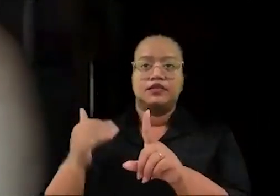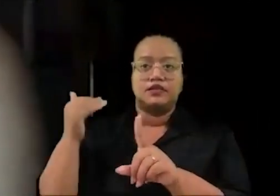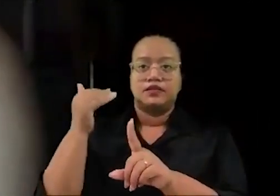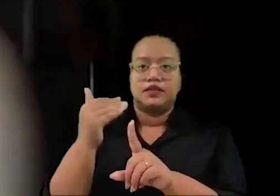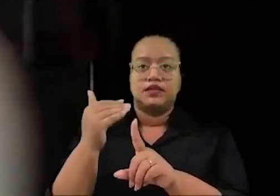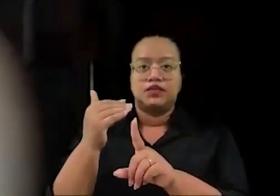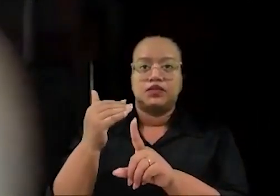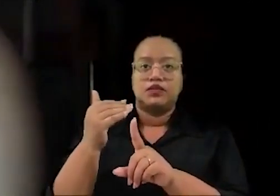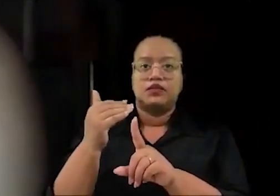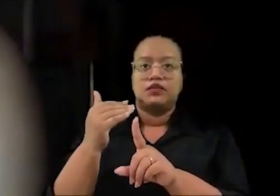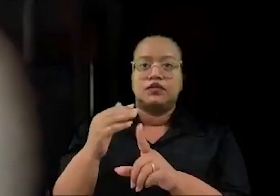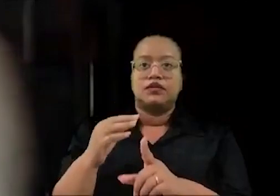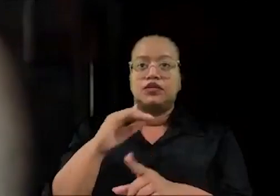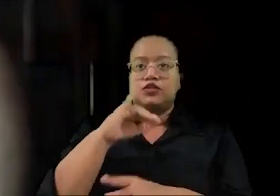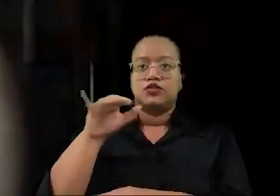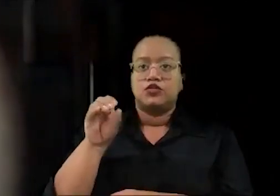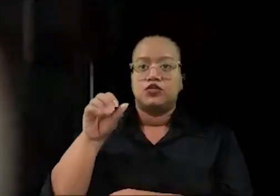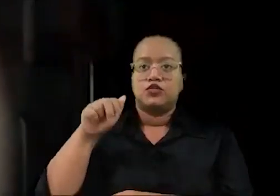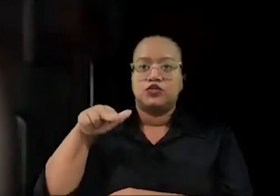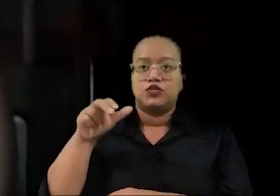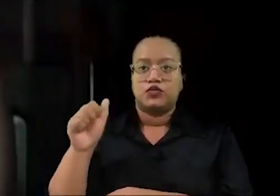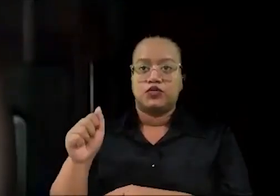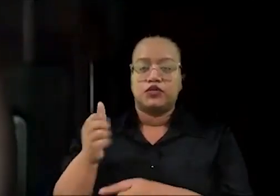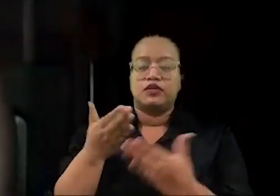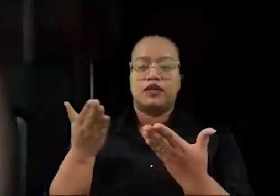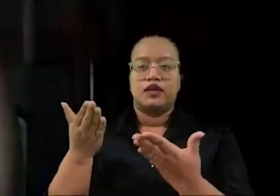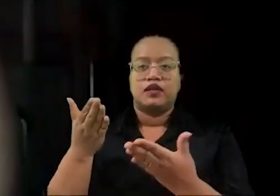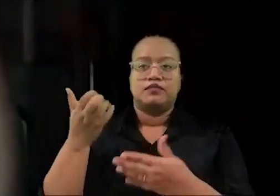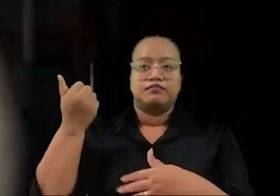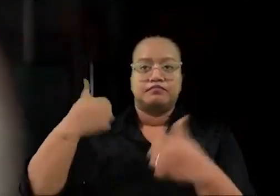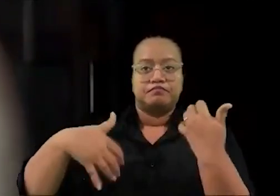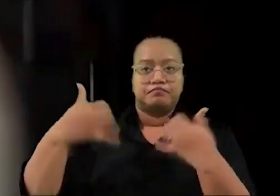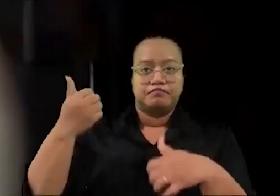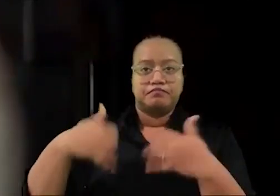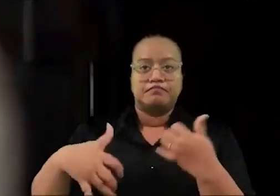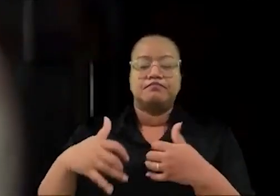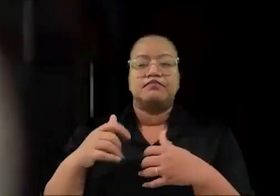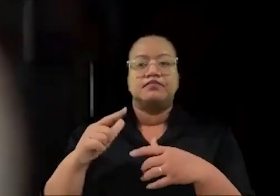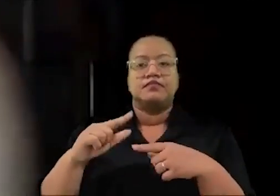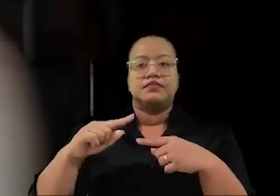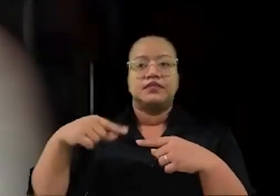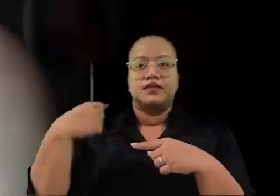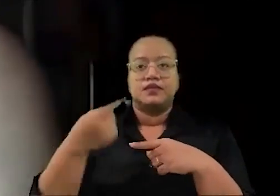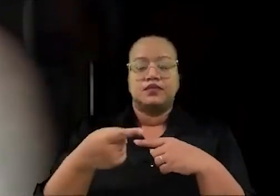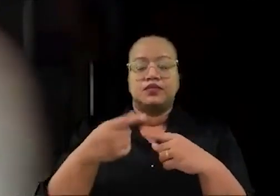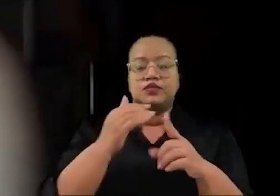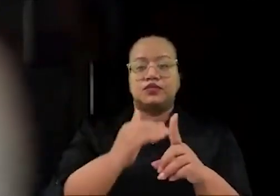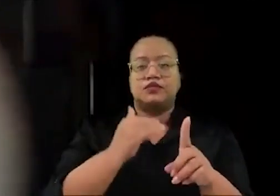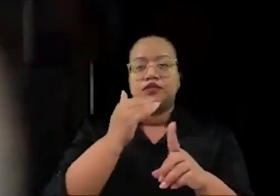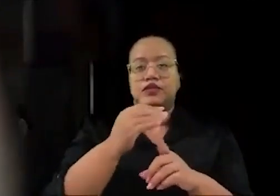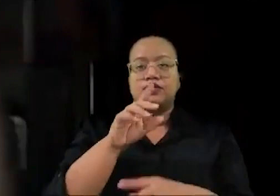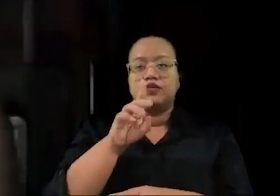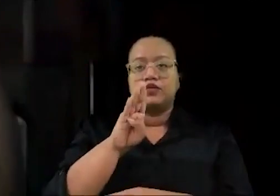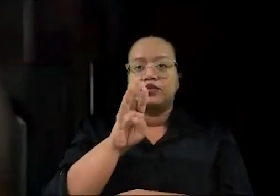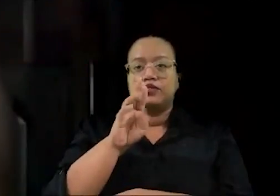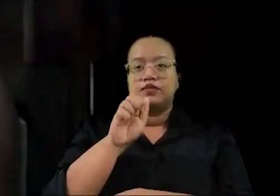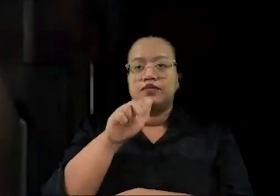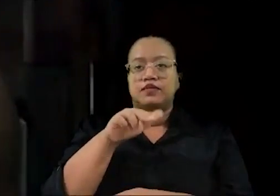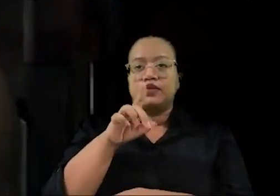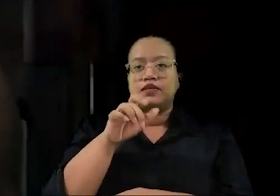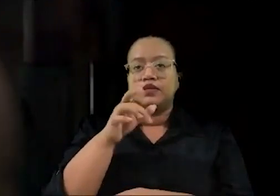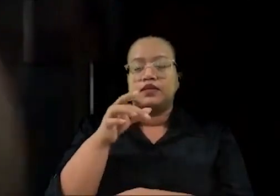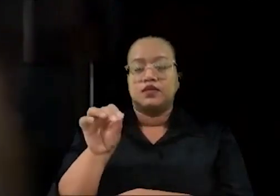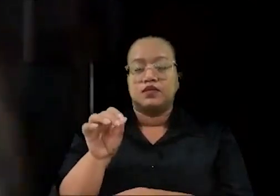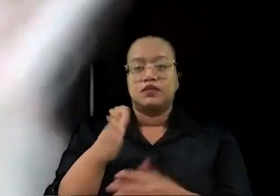Joana, para a sua fala, depois eu passo para o doutor Brandão, eu estou passando para a doutora Joana, em